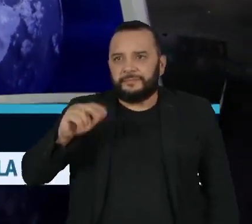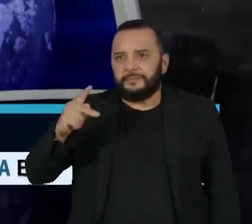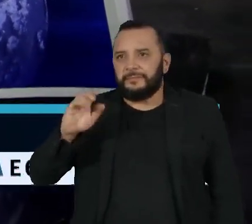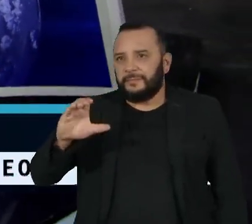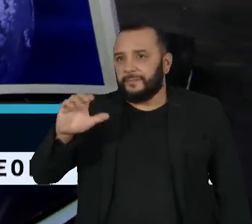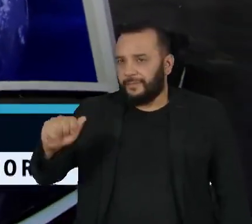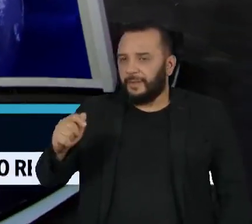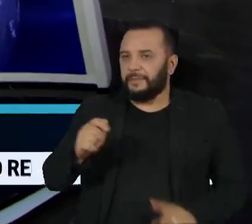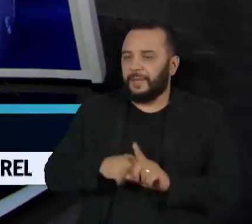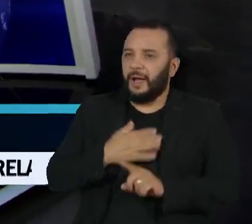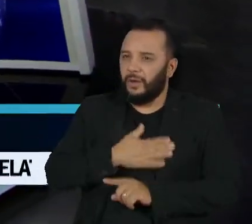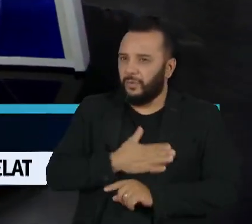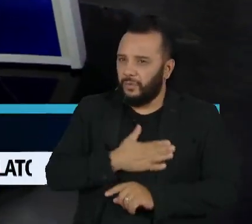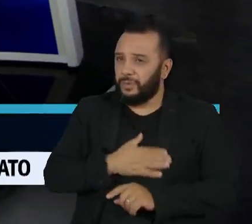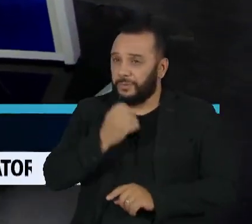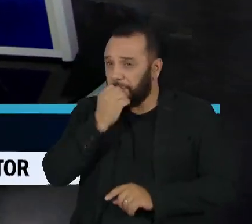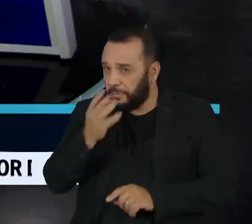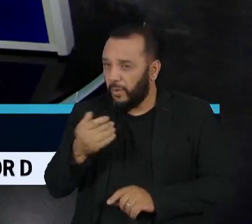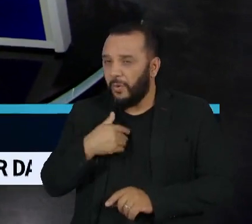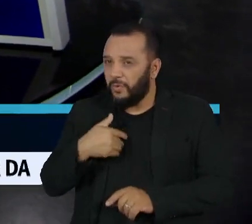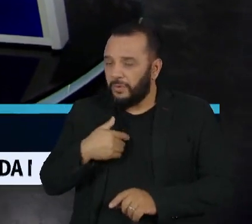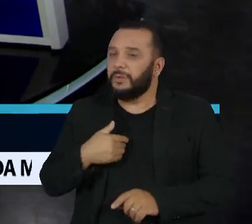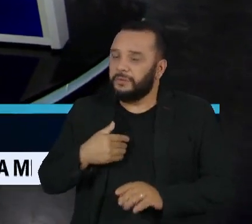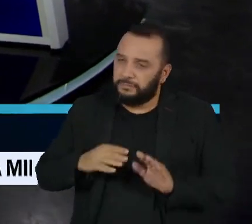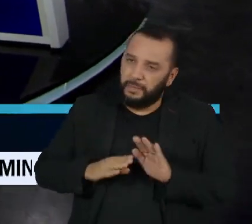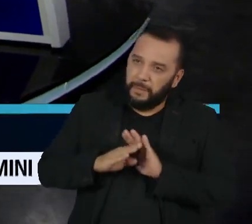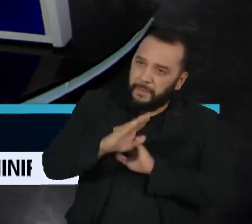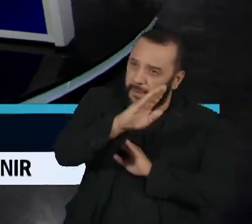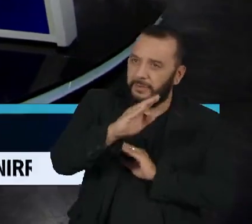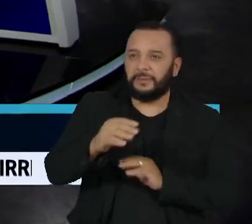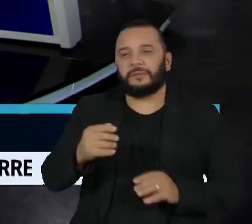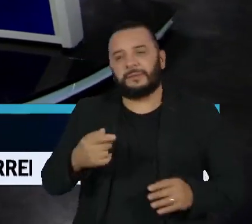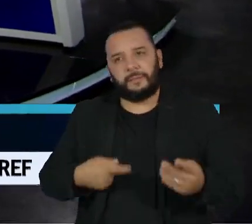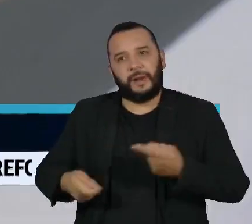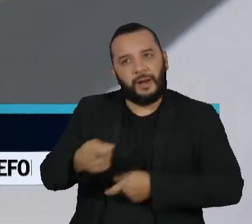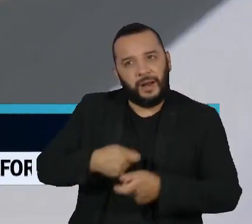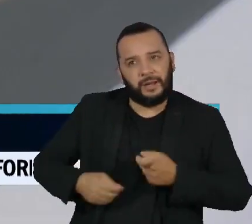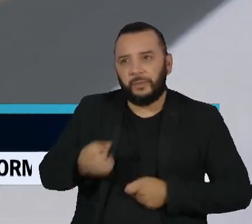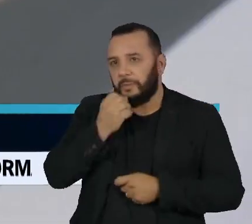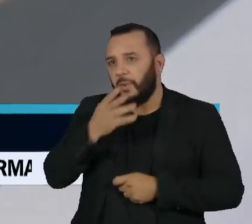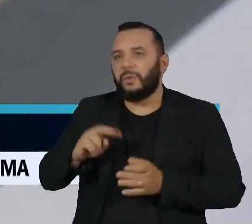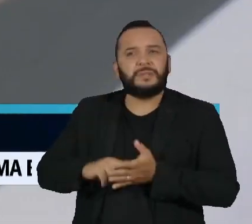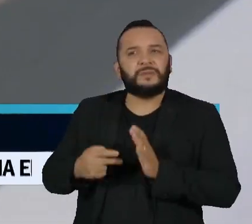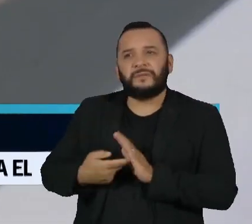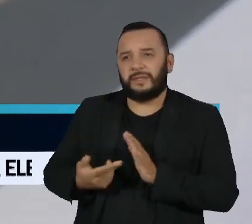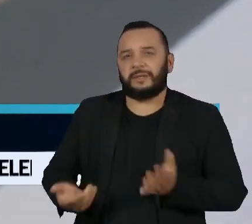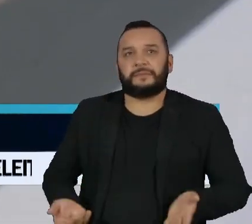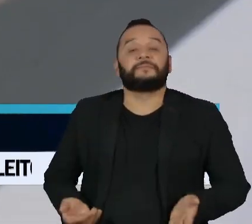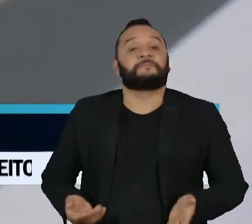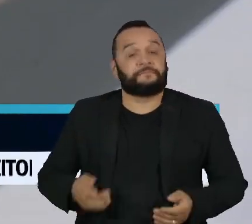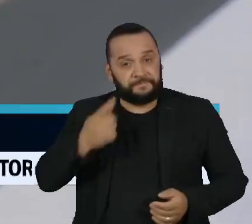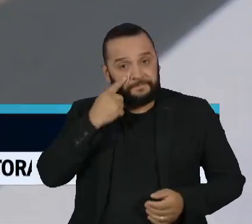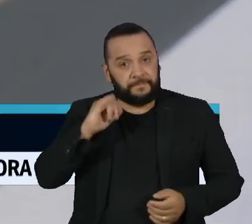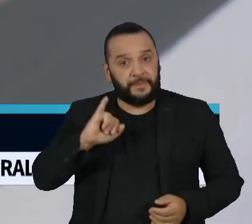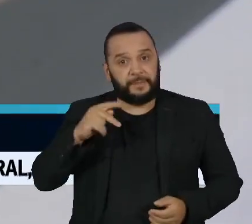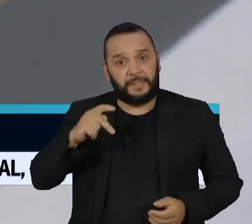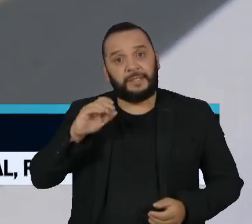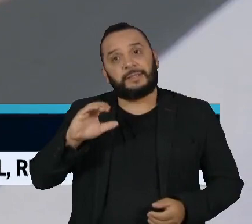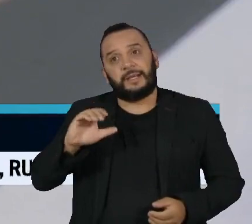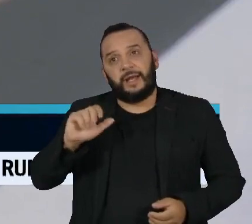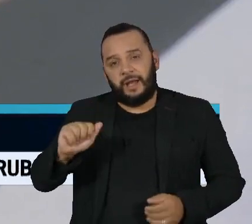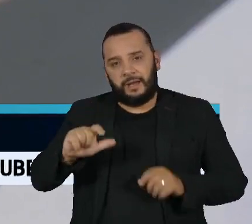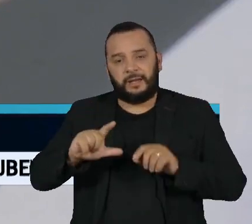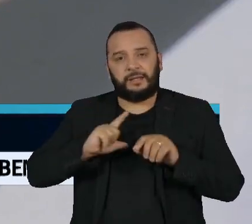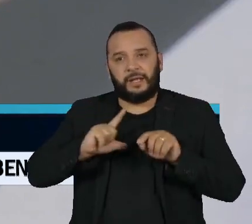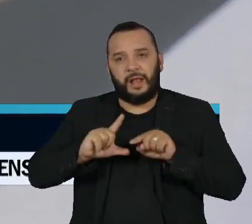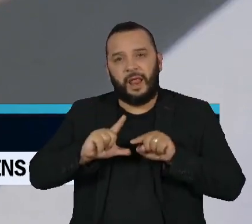aí, né? Trouxe um alívio aos mercados, o que isso representa na prática? Bom, na prática, o que a gente vê com essa alta do IPCA é que aquela